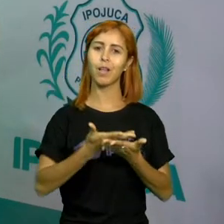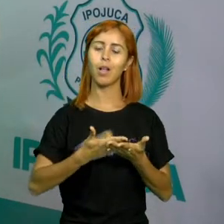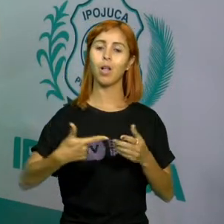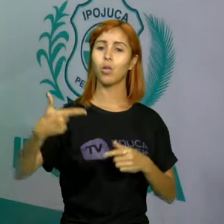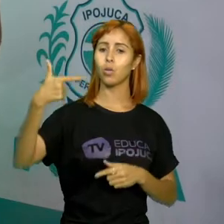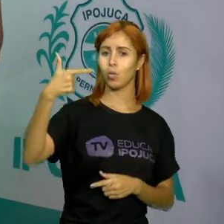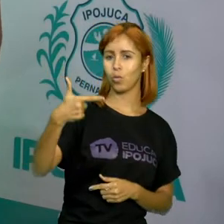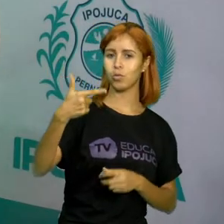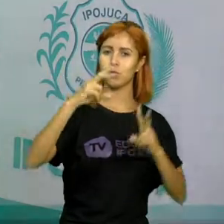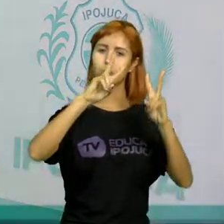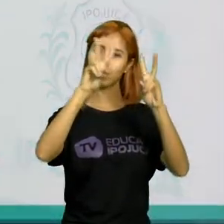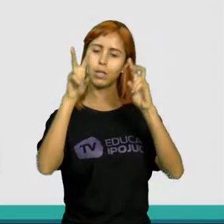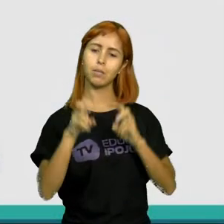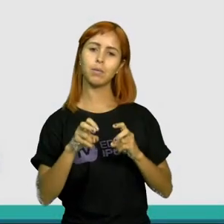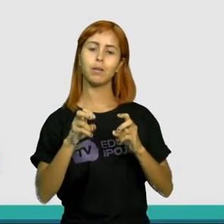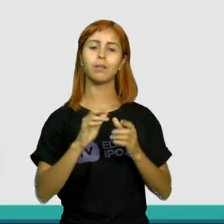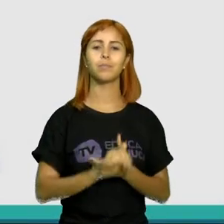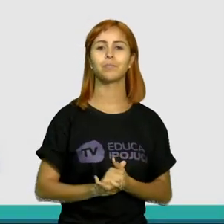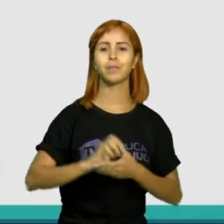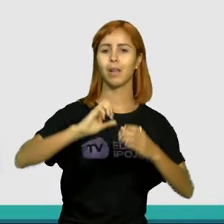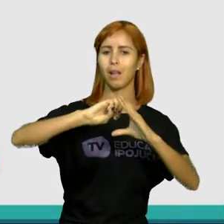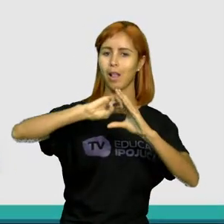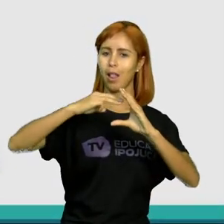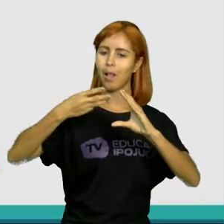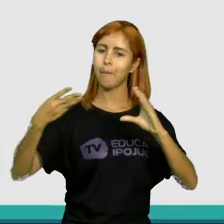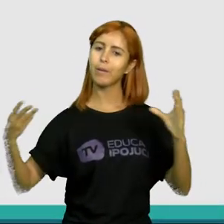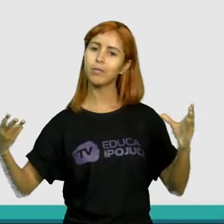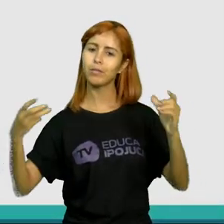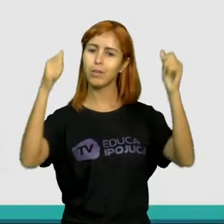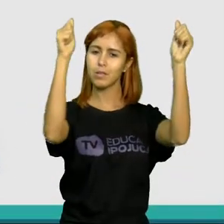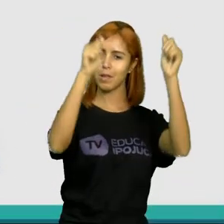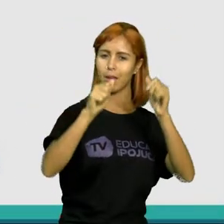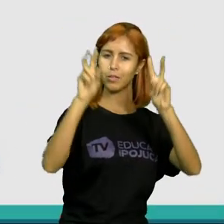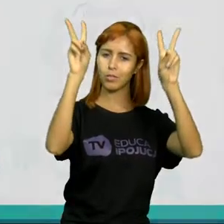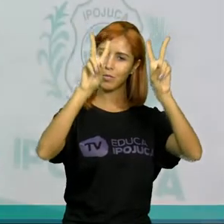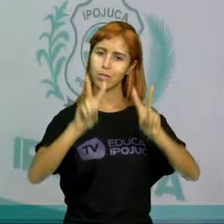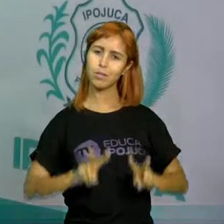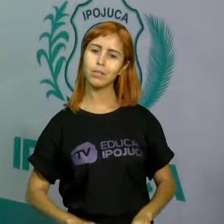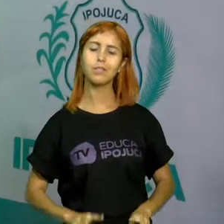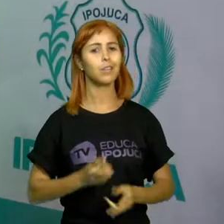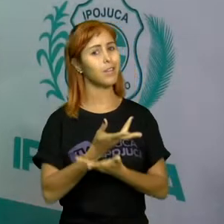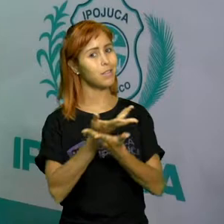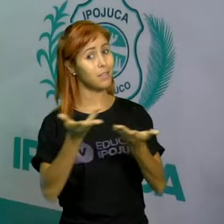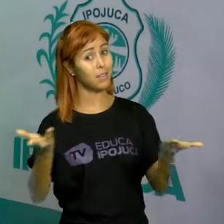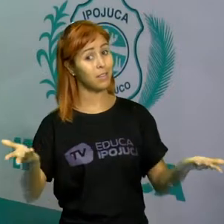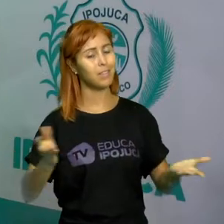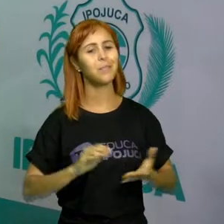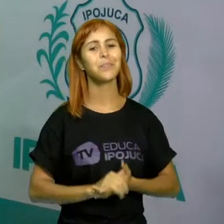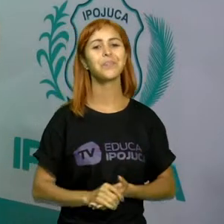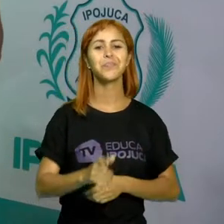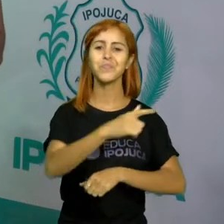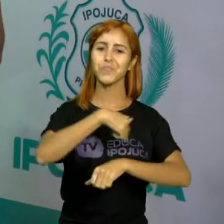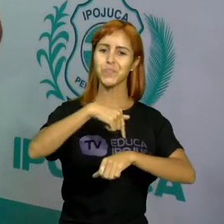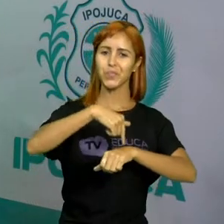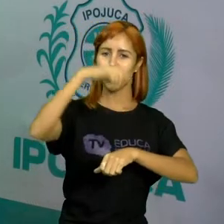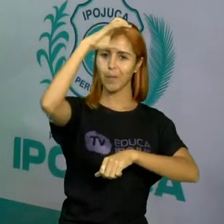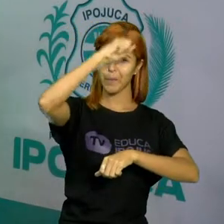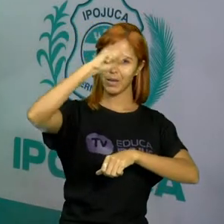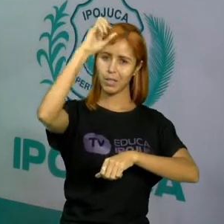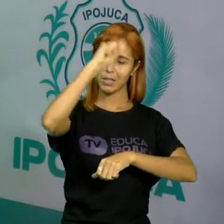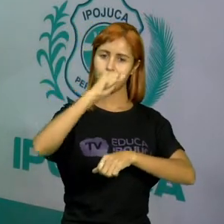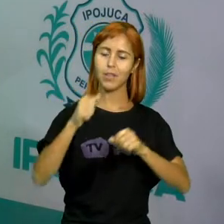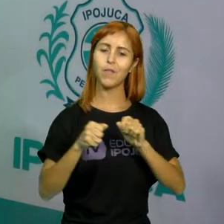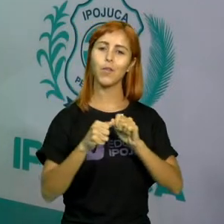2 com o tema Elementos das Artes Visuais. É isso aí. Esse momento de aprender vai ser